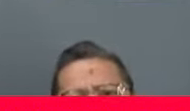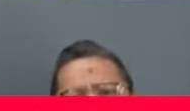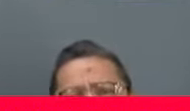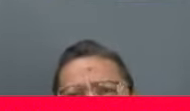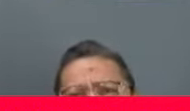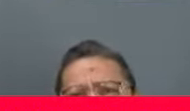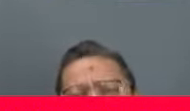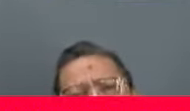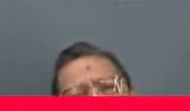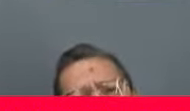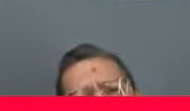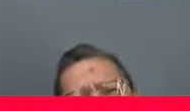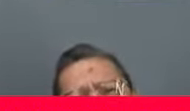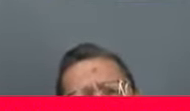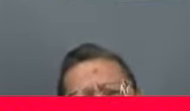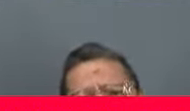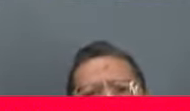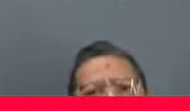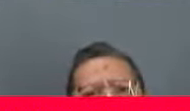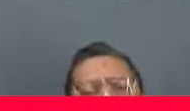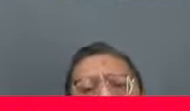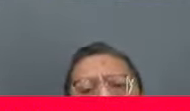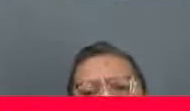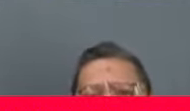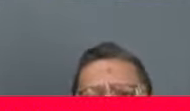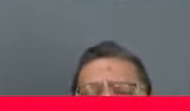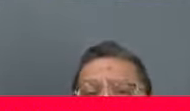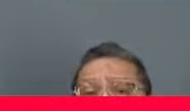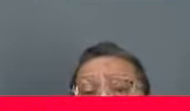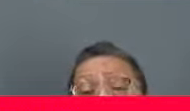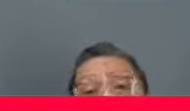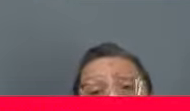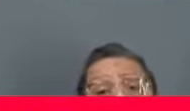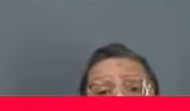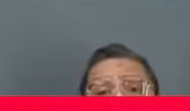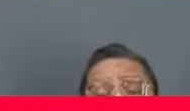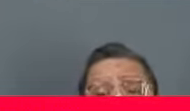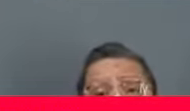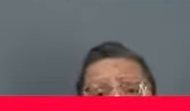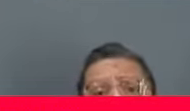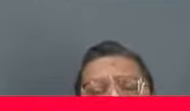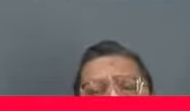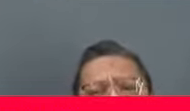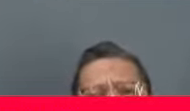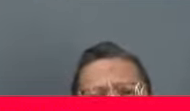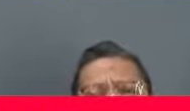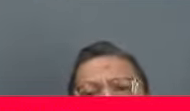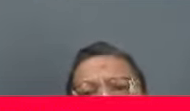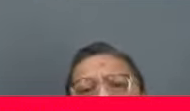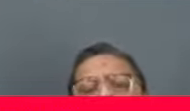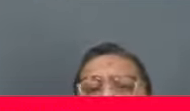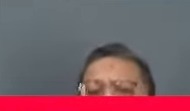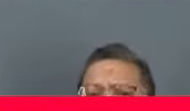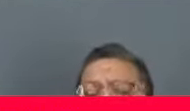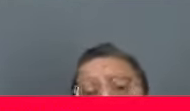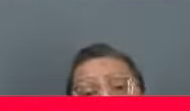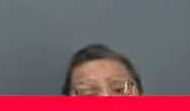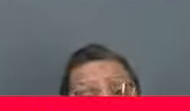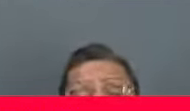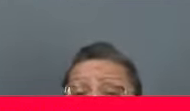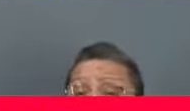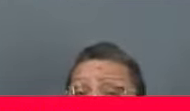nem esses monstros de verdade tem penas tão duras mas que eles cometem as maiores